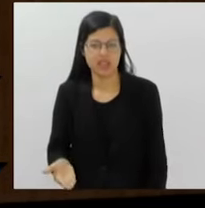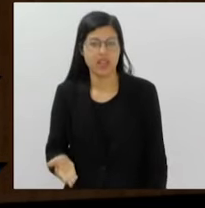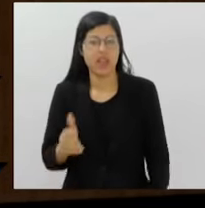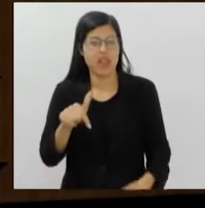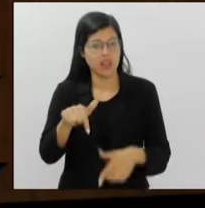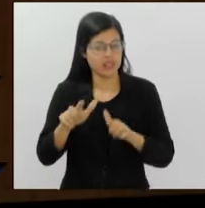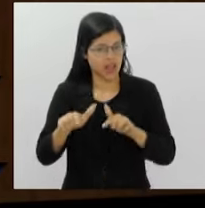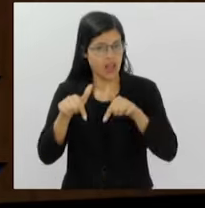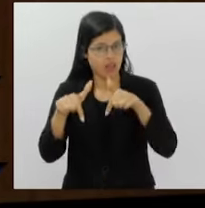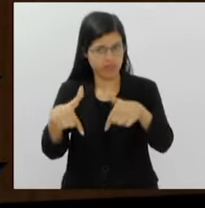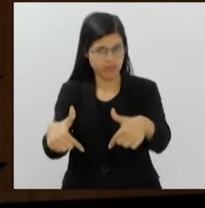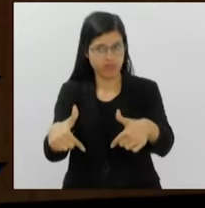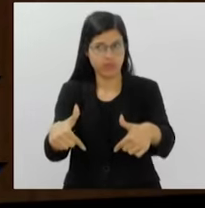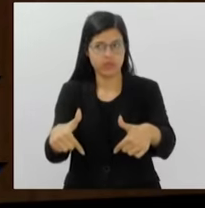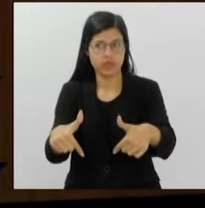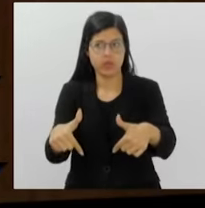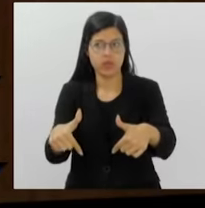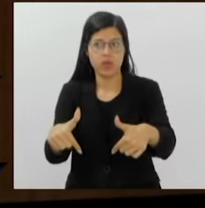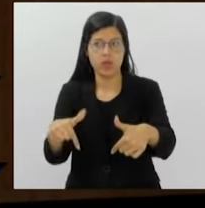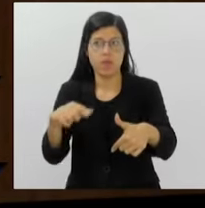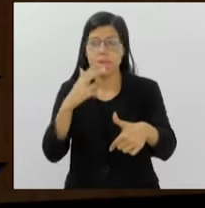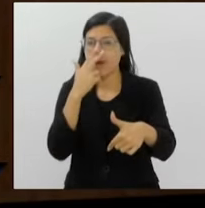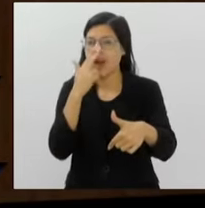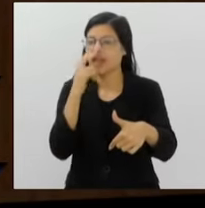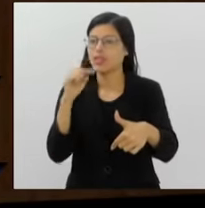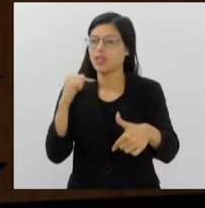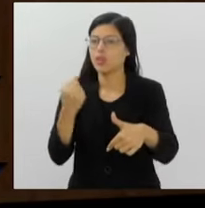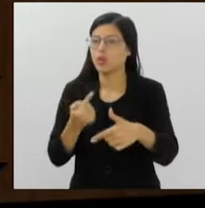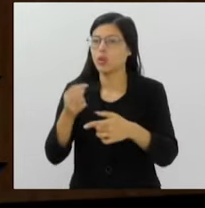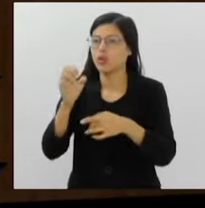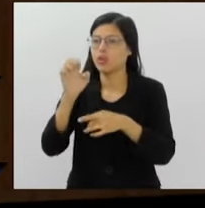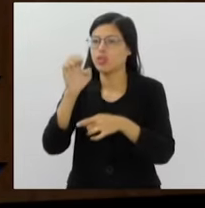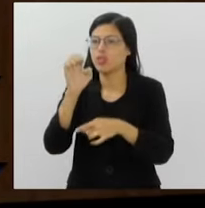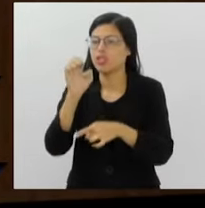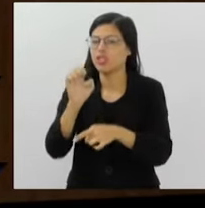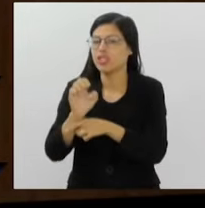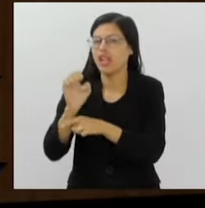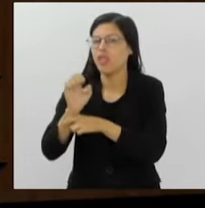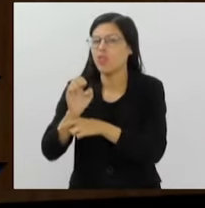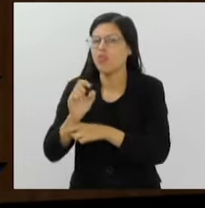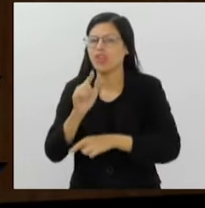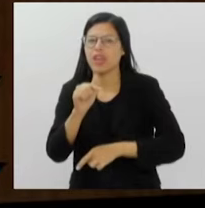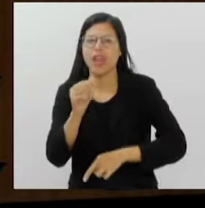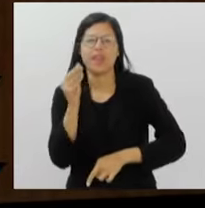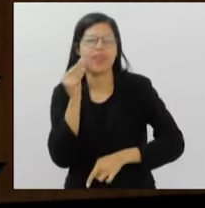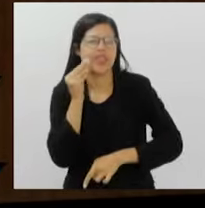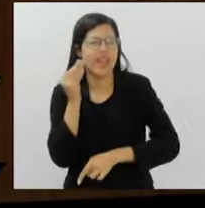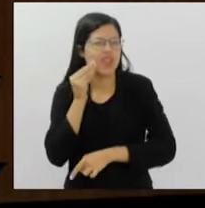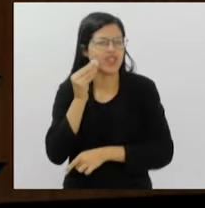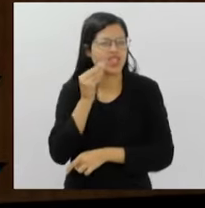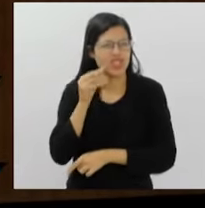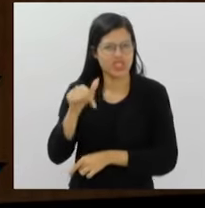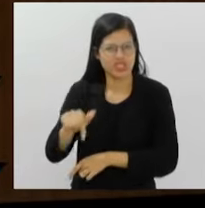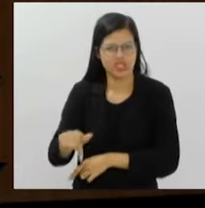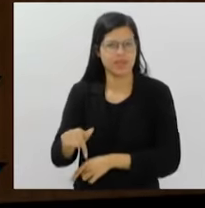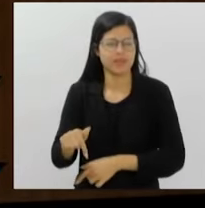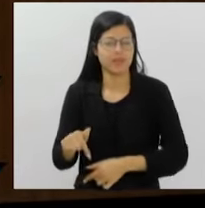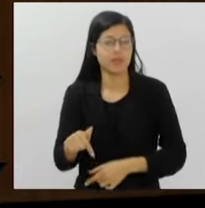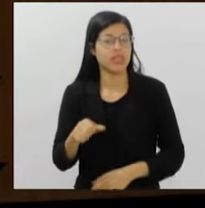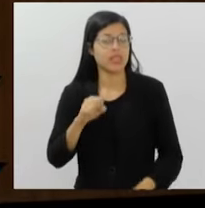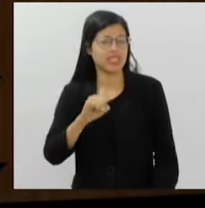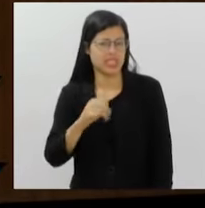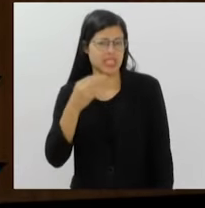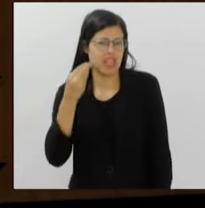intervenção, nós fomos transformados o Estado num grande laboratório. Mas se é um